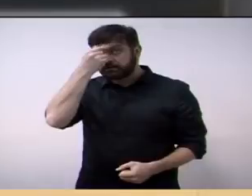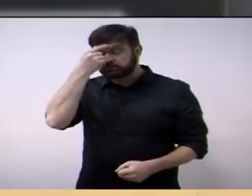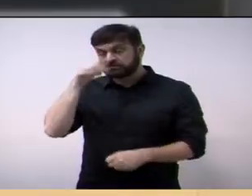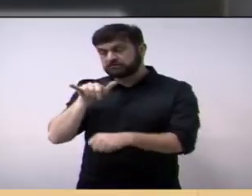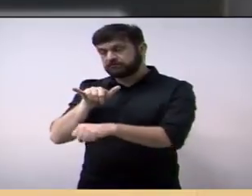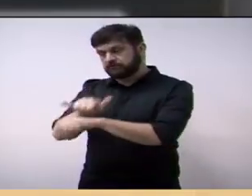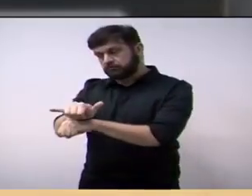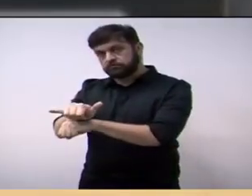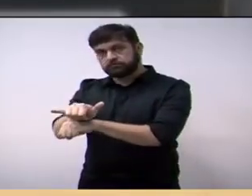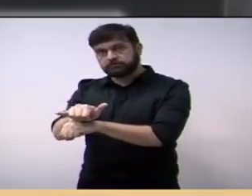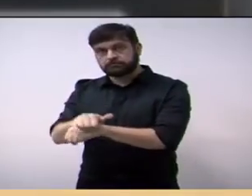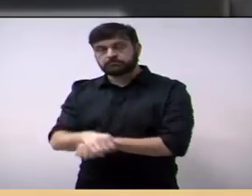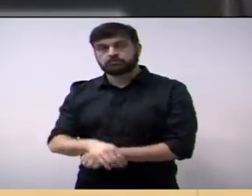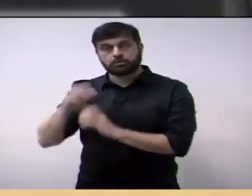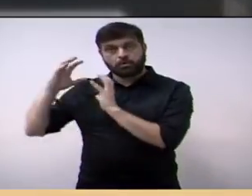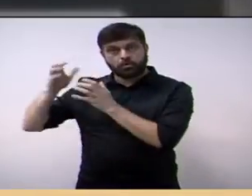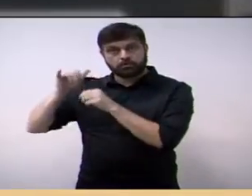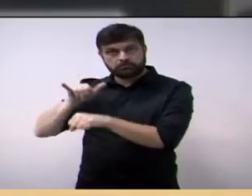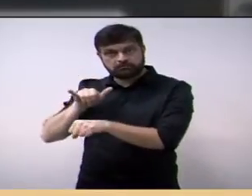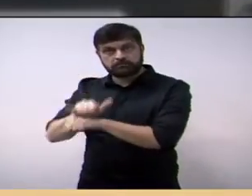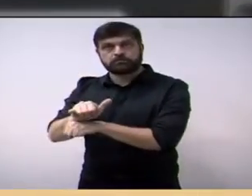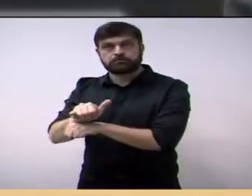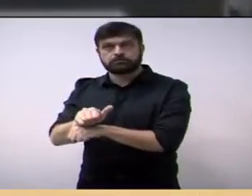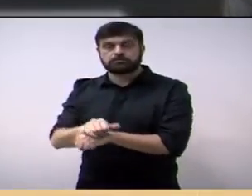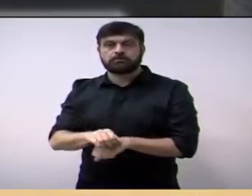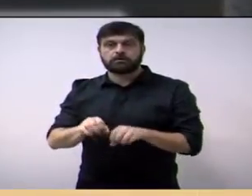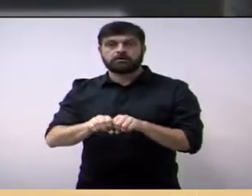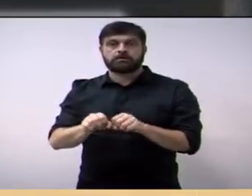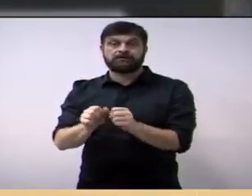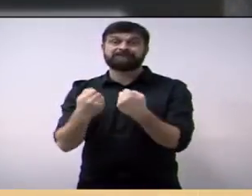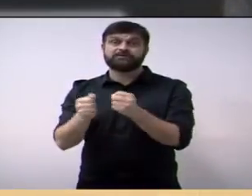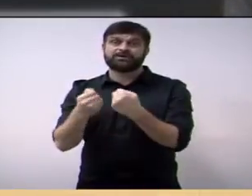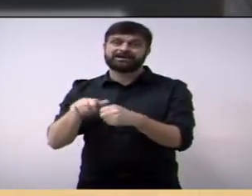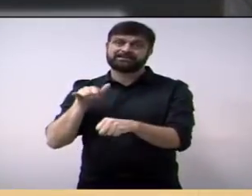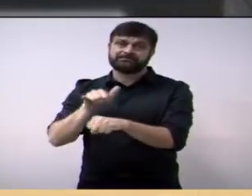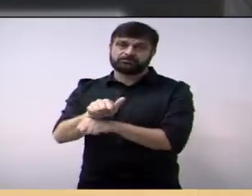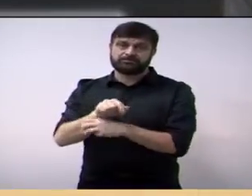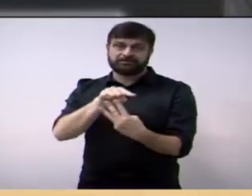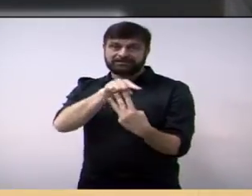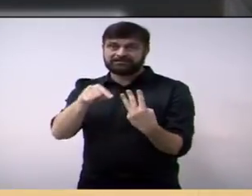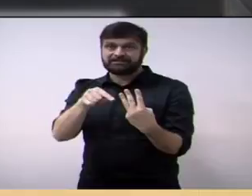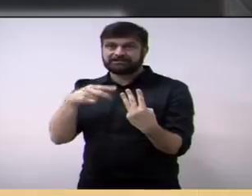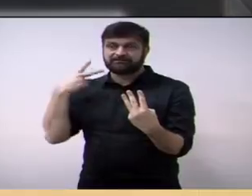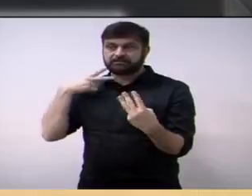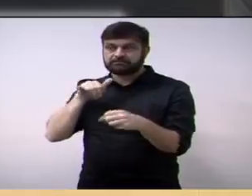Edilcinho, Zé Coco e Marquinho Fiorella.